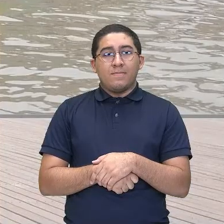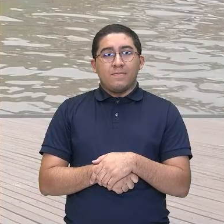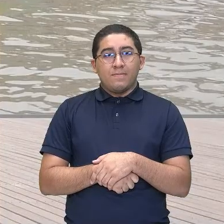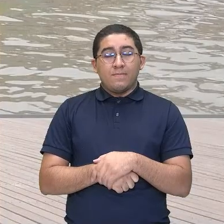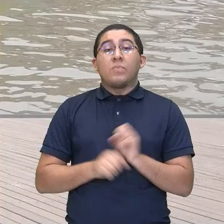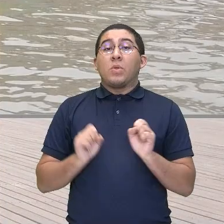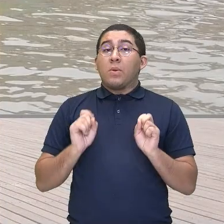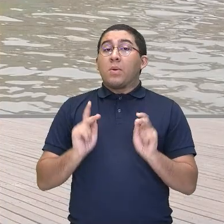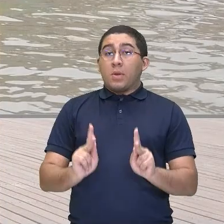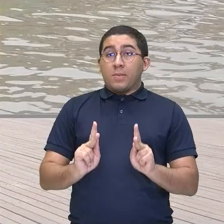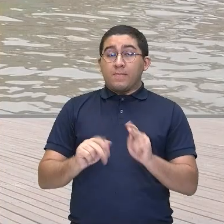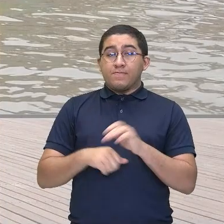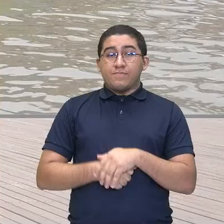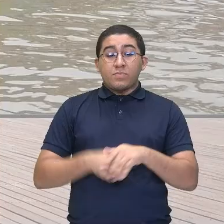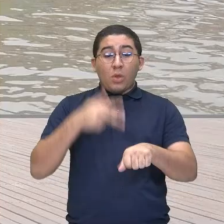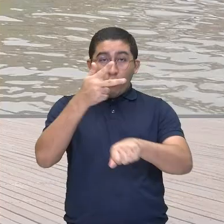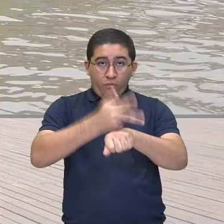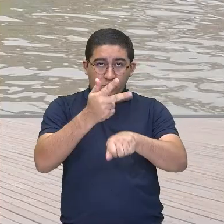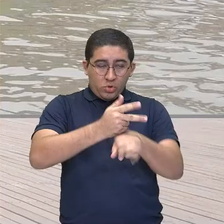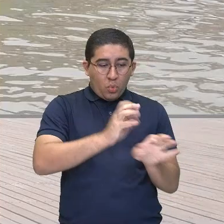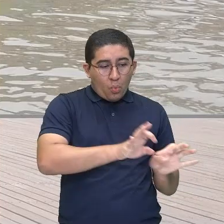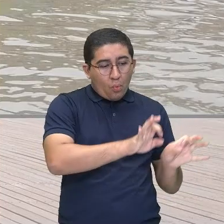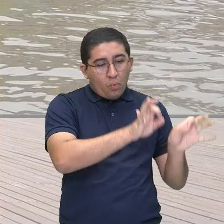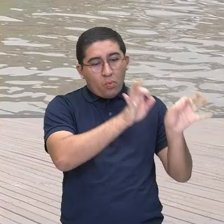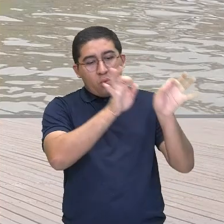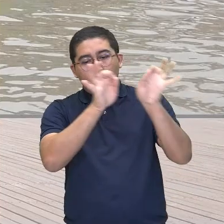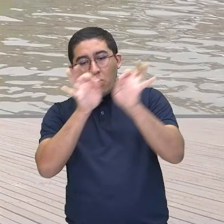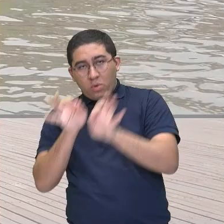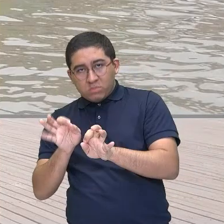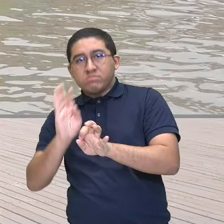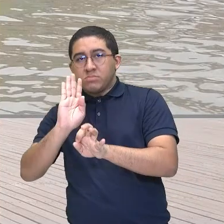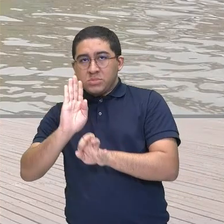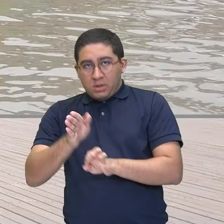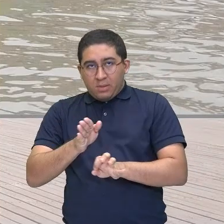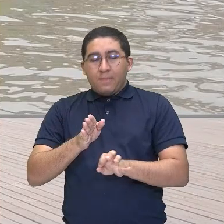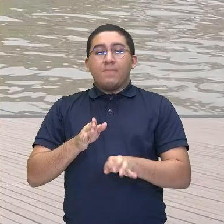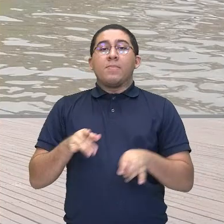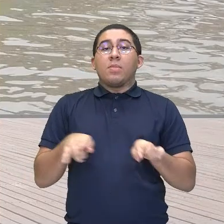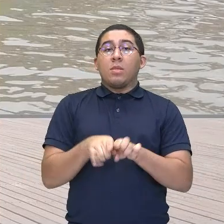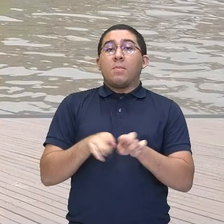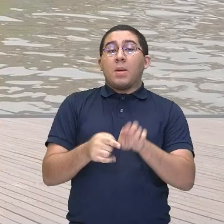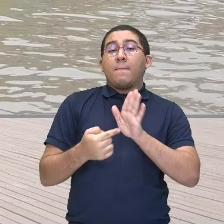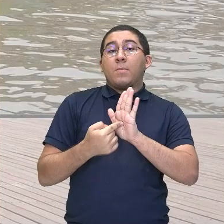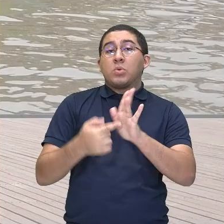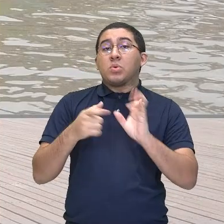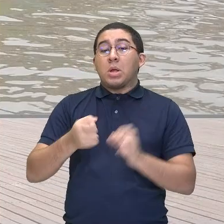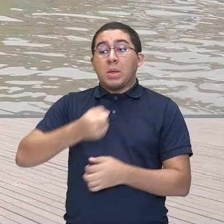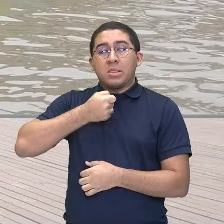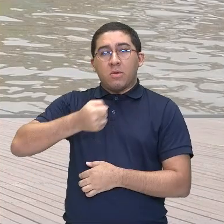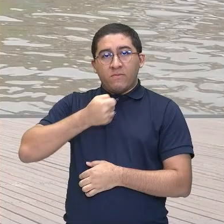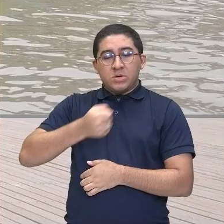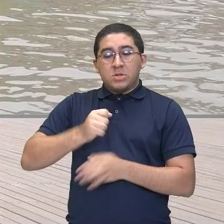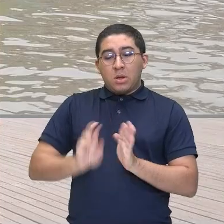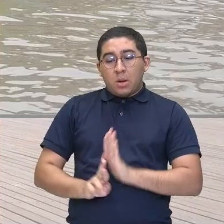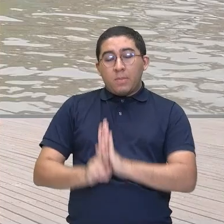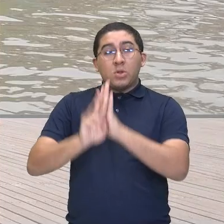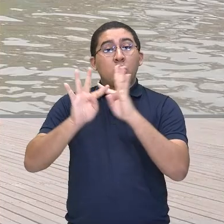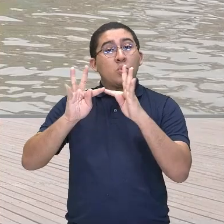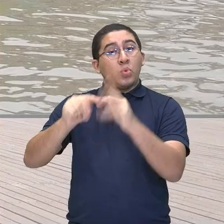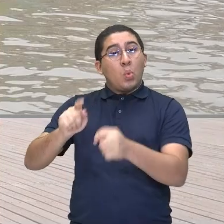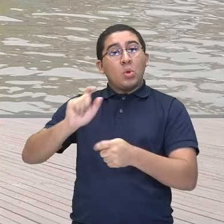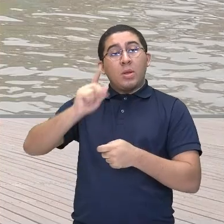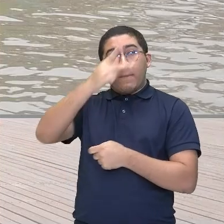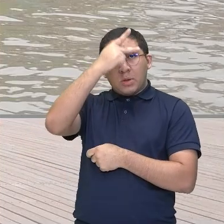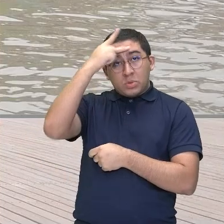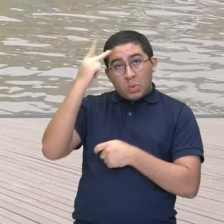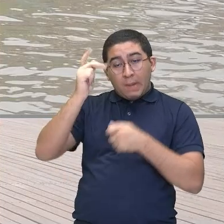Muito bem, então vocês viram a entrevista do seu José, né, que representa todos os pescadores do Amazonas,